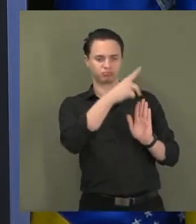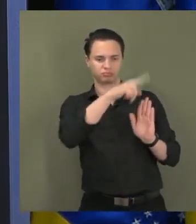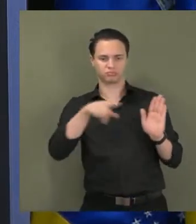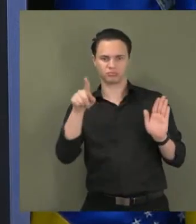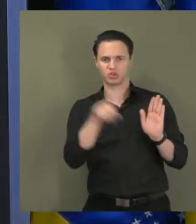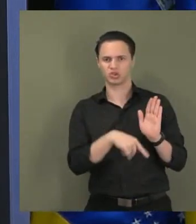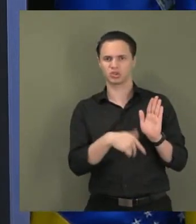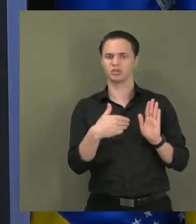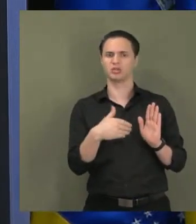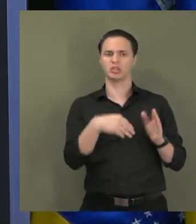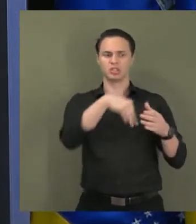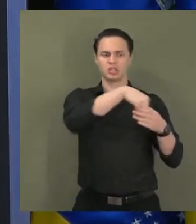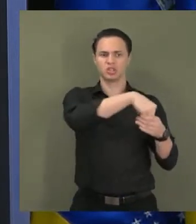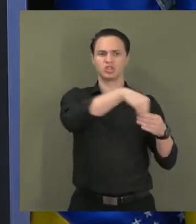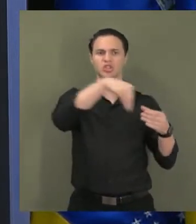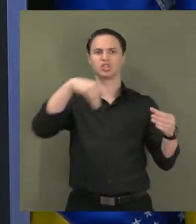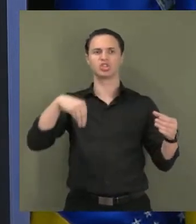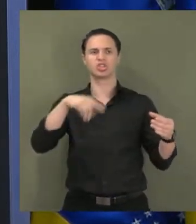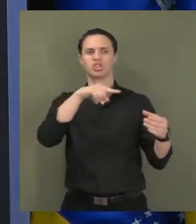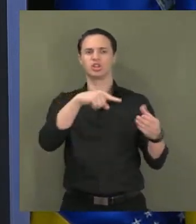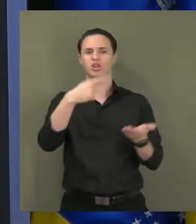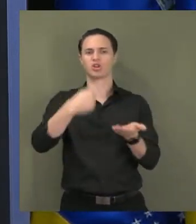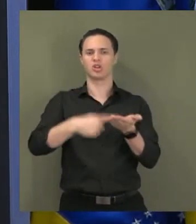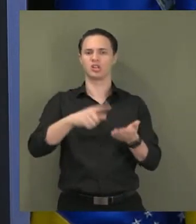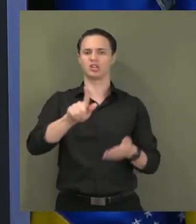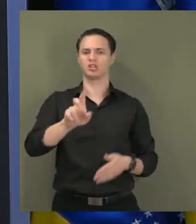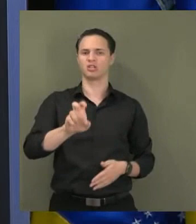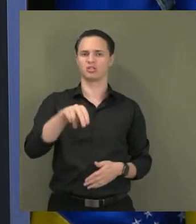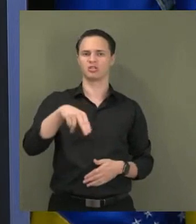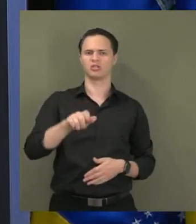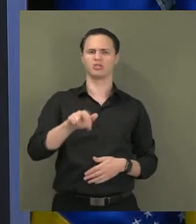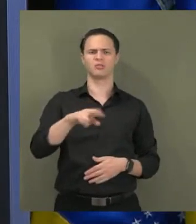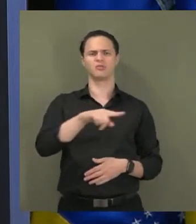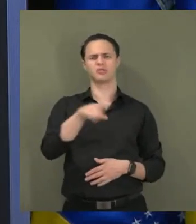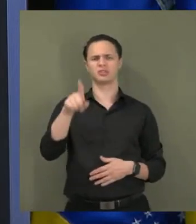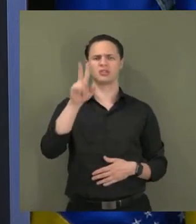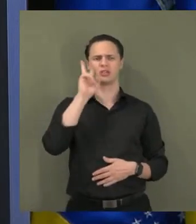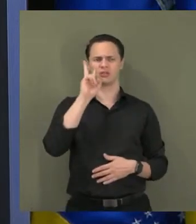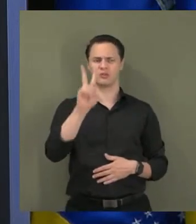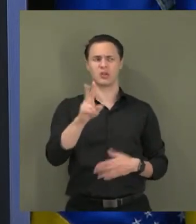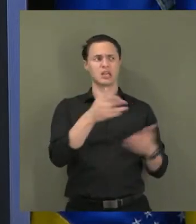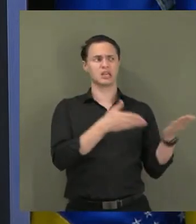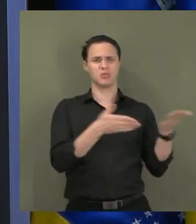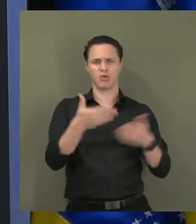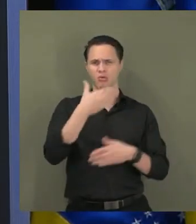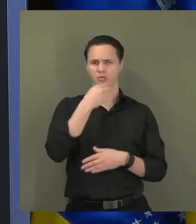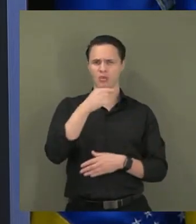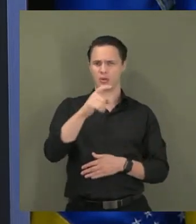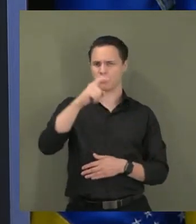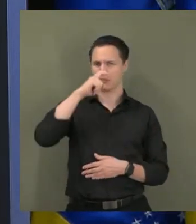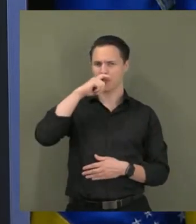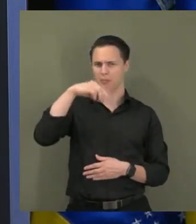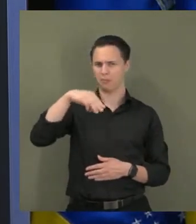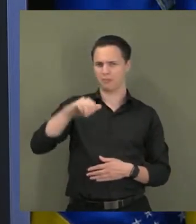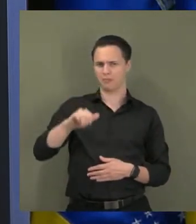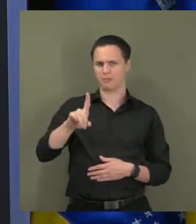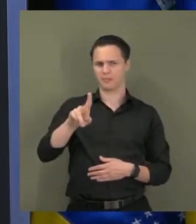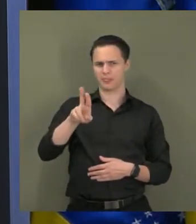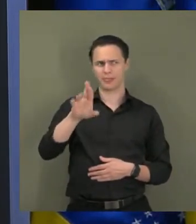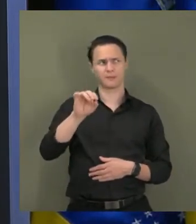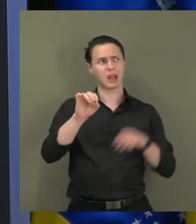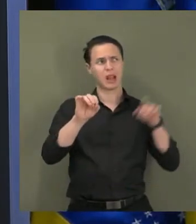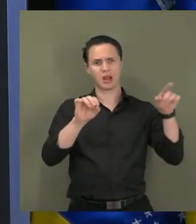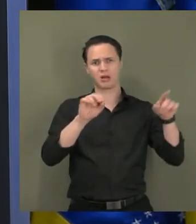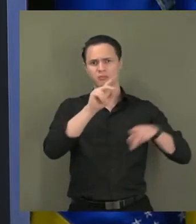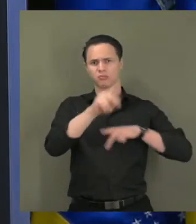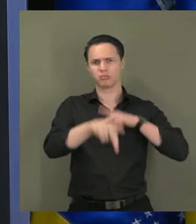tira o Brasil do Consenso de Genebra e, com relação à ditadura, todo mundo viu, recebeu Nicolás Maduro, povo